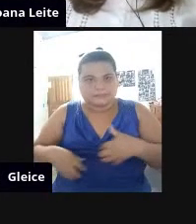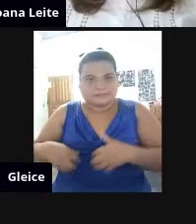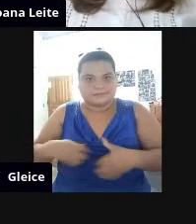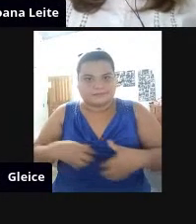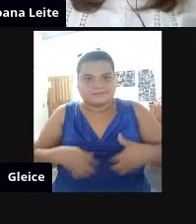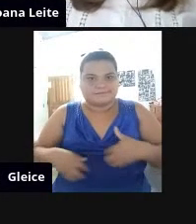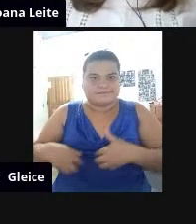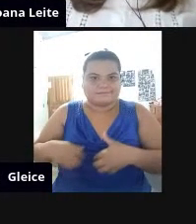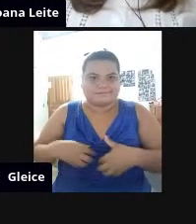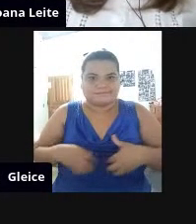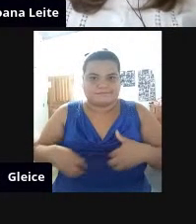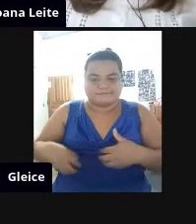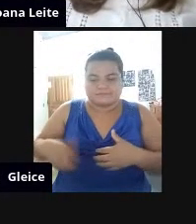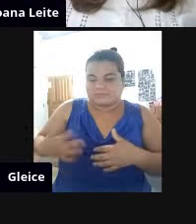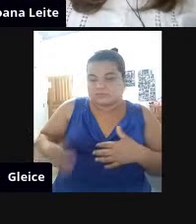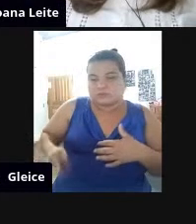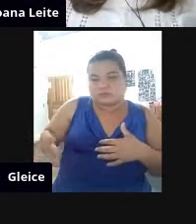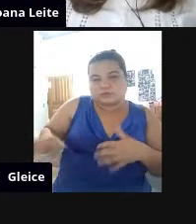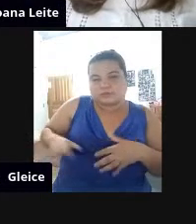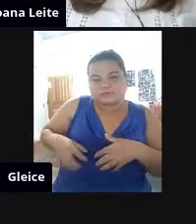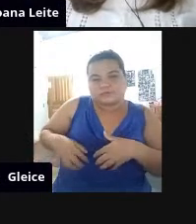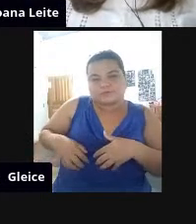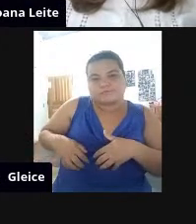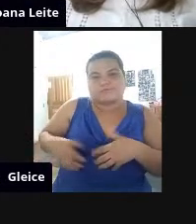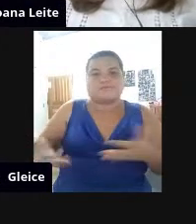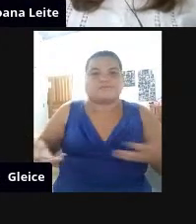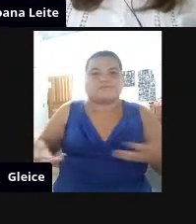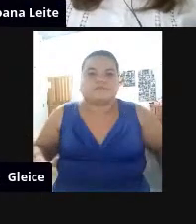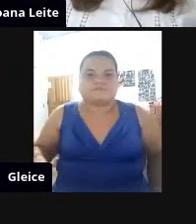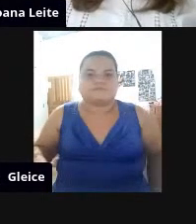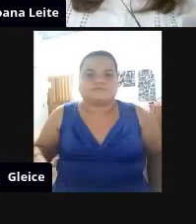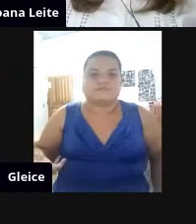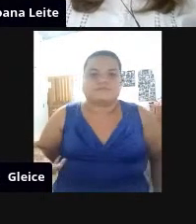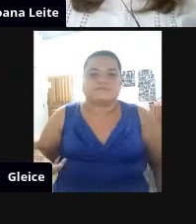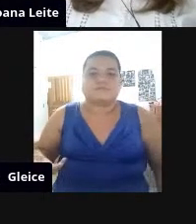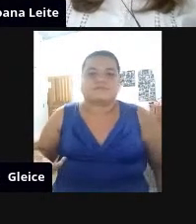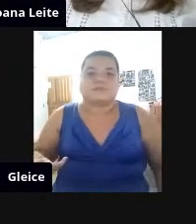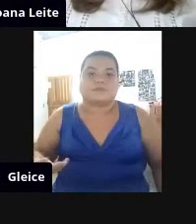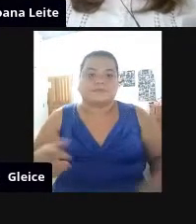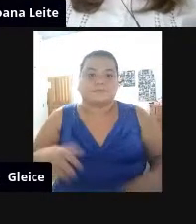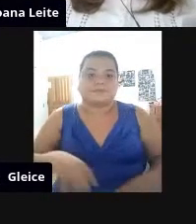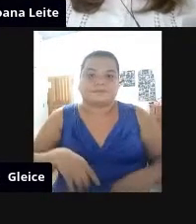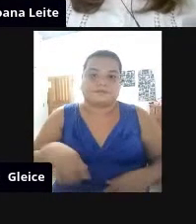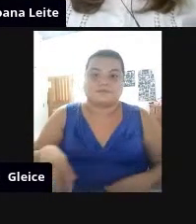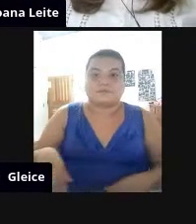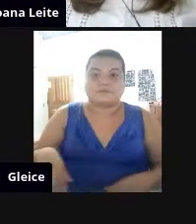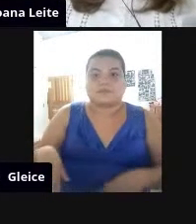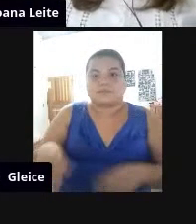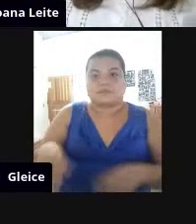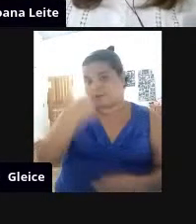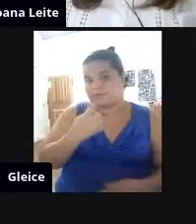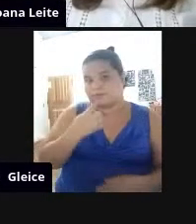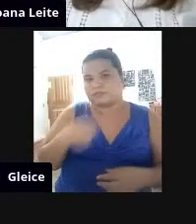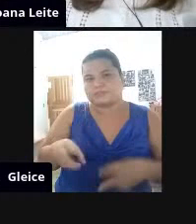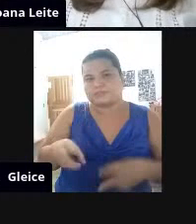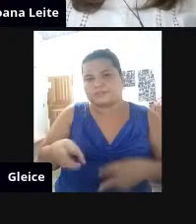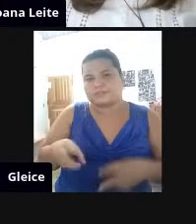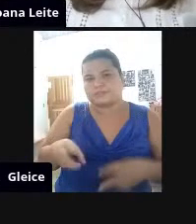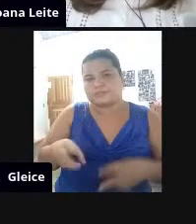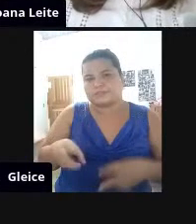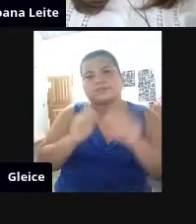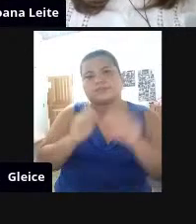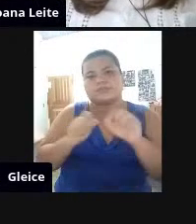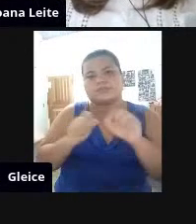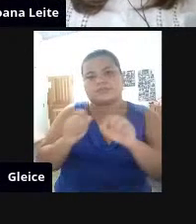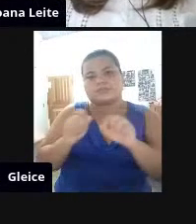maior inflamação e aumentar essa permeabilidade intestinal. Então, na imagem dá para a gente ver nitidamente aí, ó, o